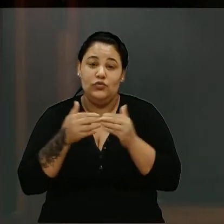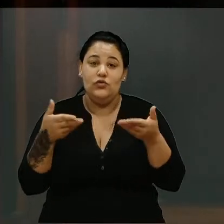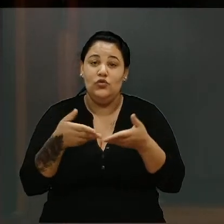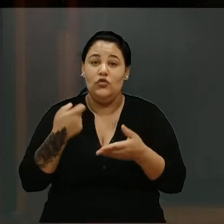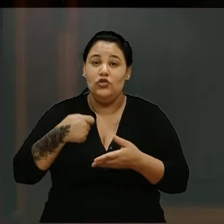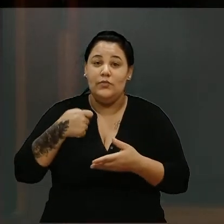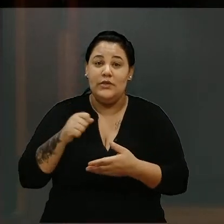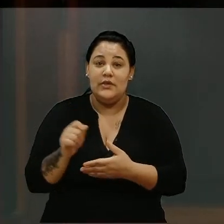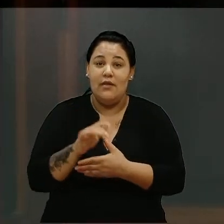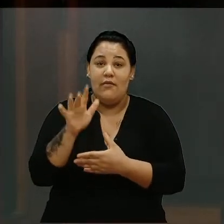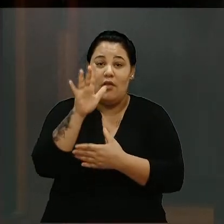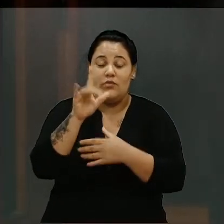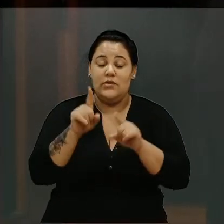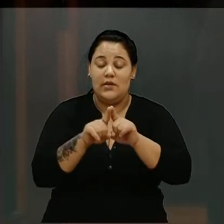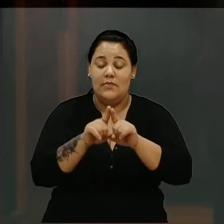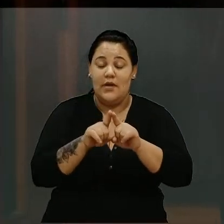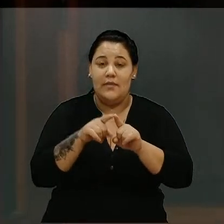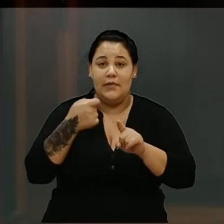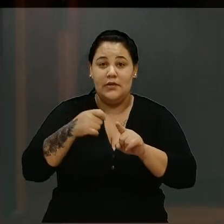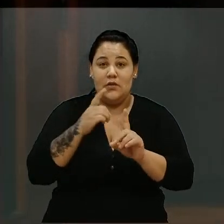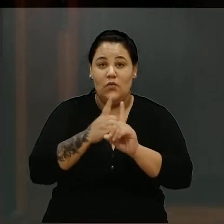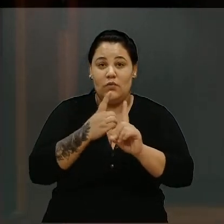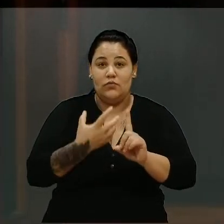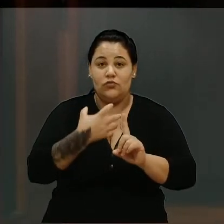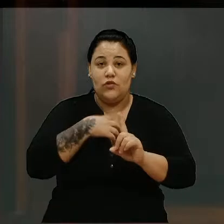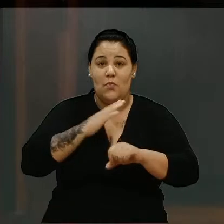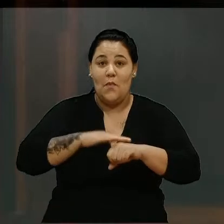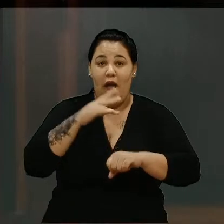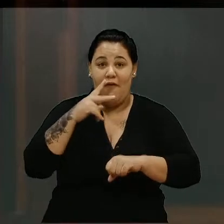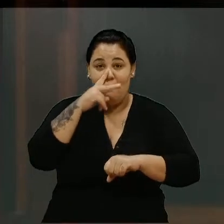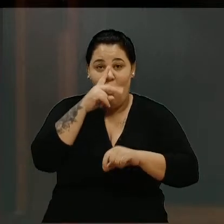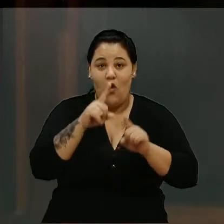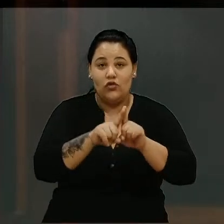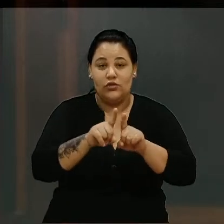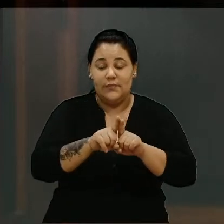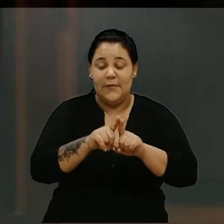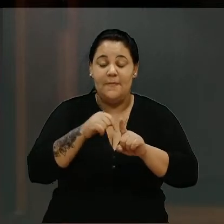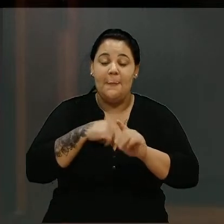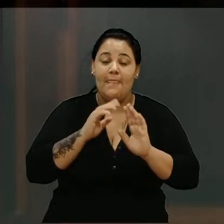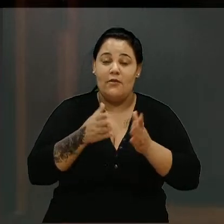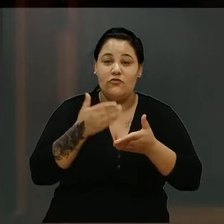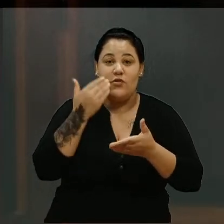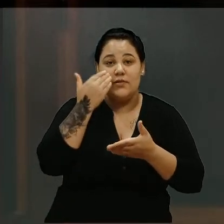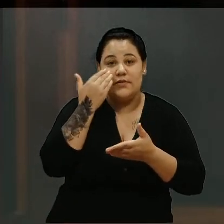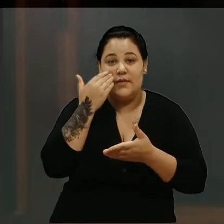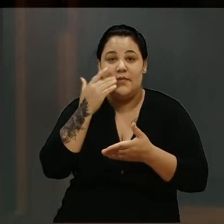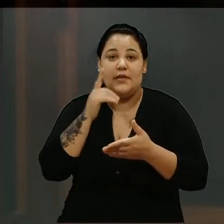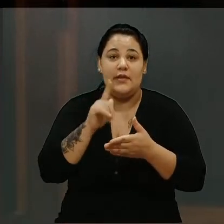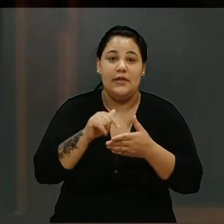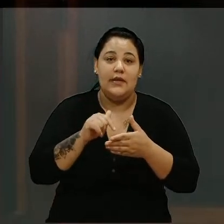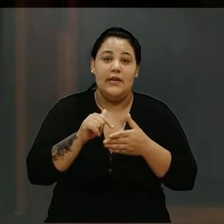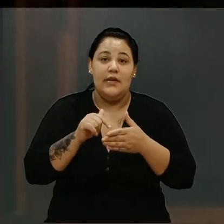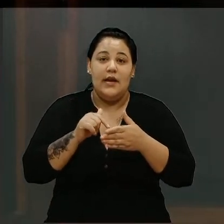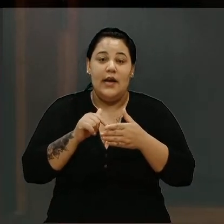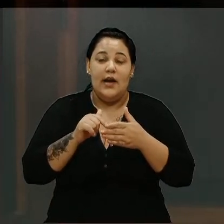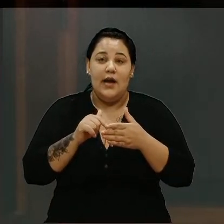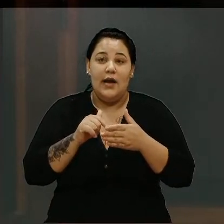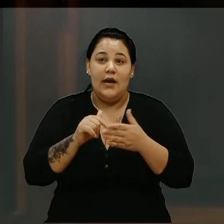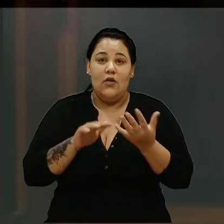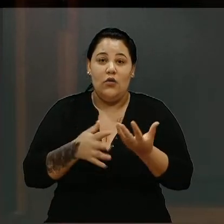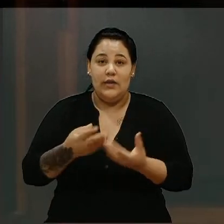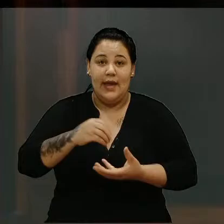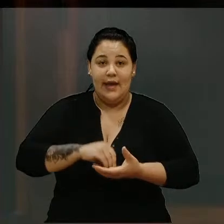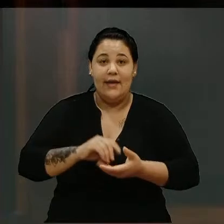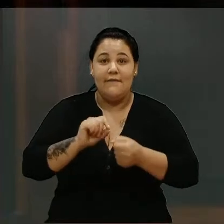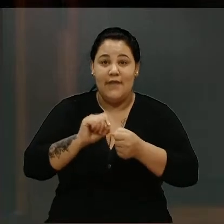que buscar como fortalecer. E nós sabemos que a Codeca cumpre um papel importantíssimo, tanto no que diz